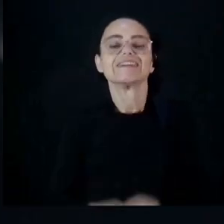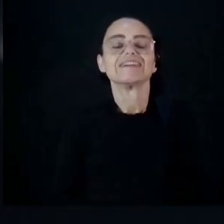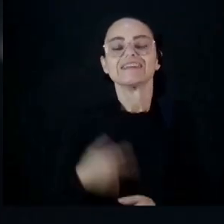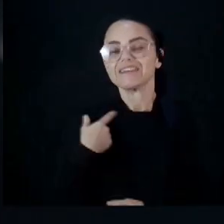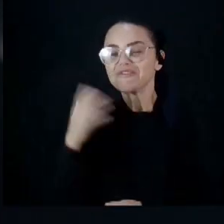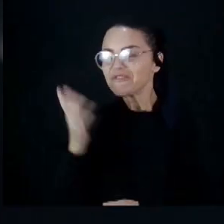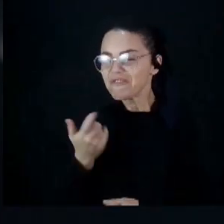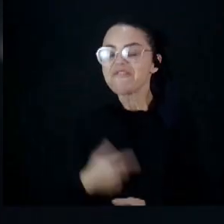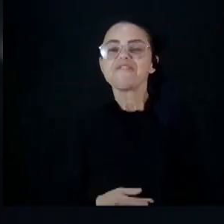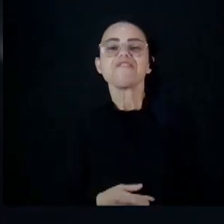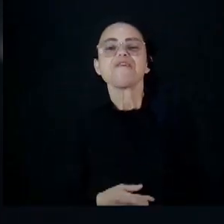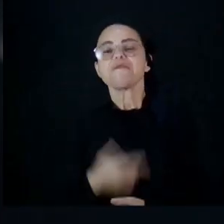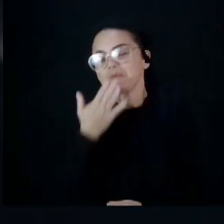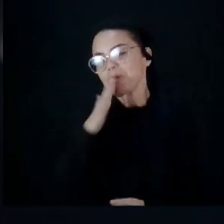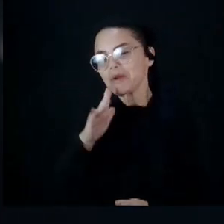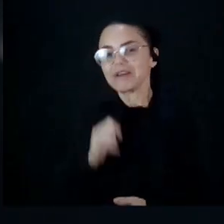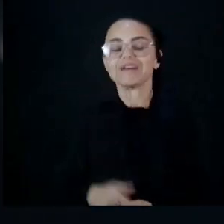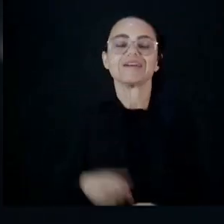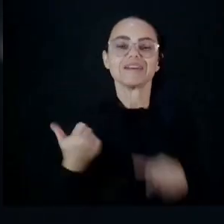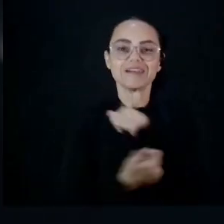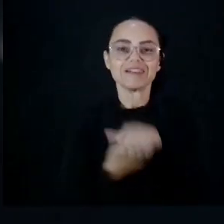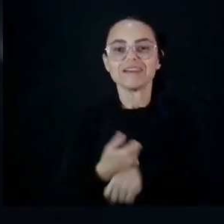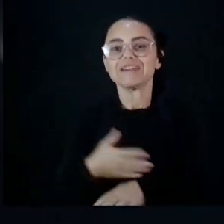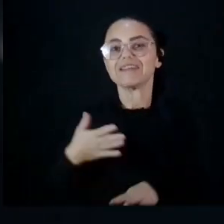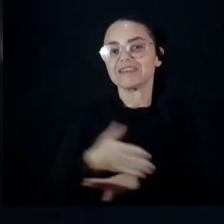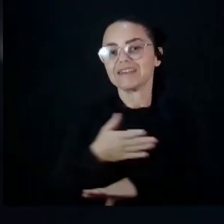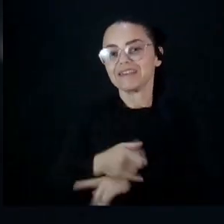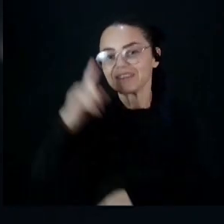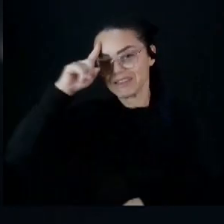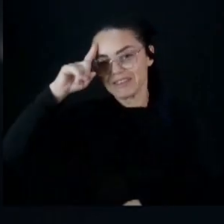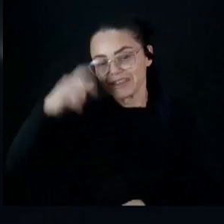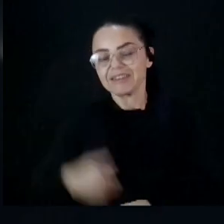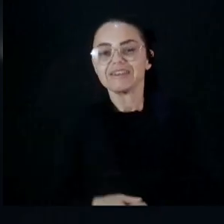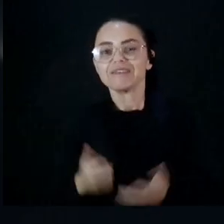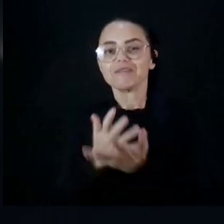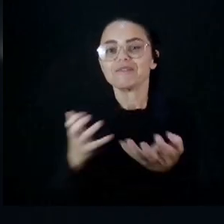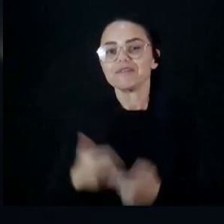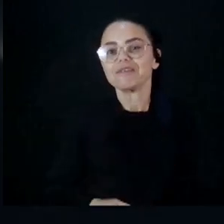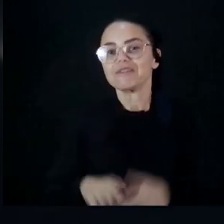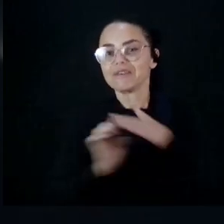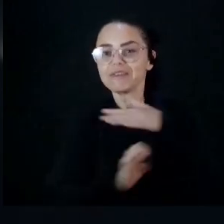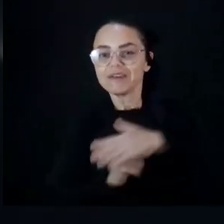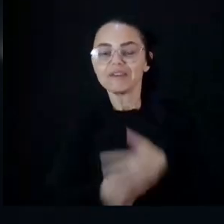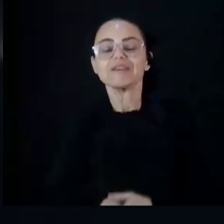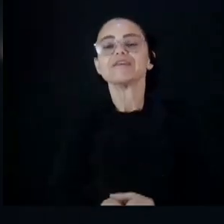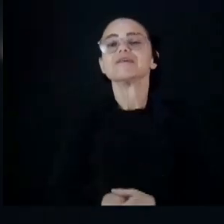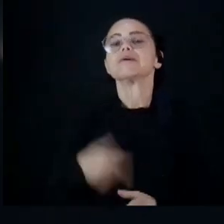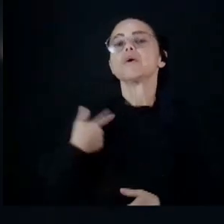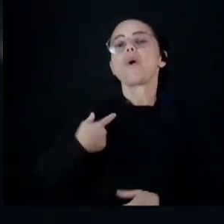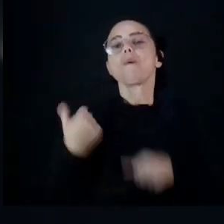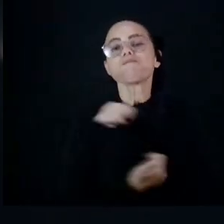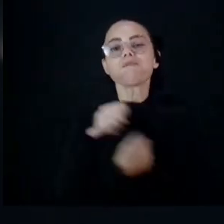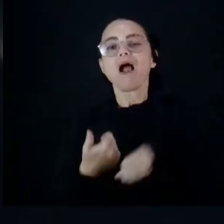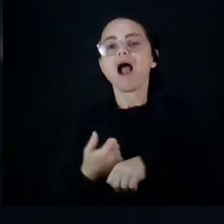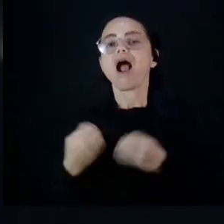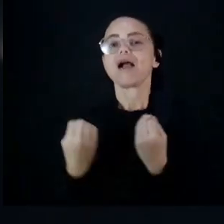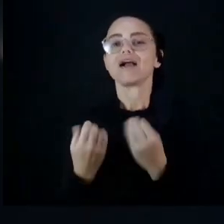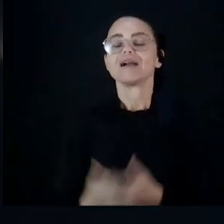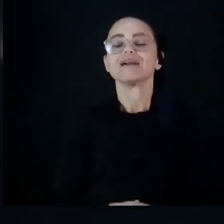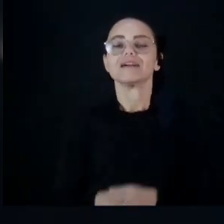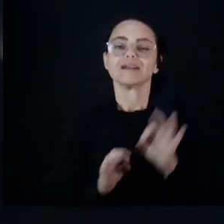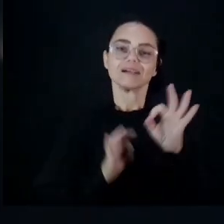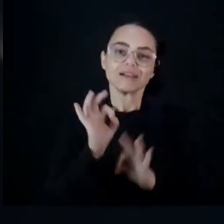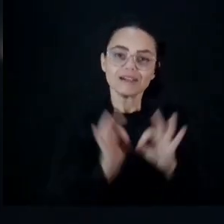de ser promessa e virou parte da rotina de milhares de empresas. Uma ferramenta que está mudando a forma como as organizações